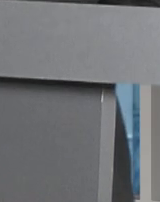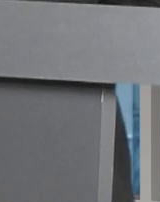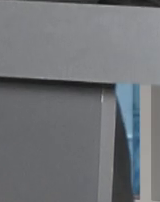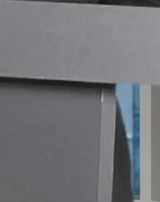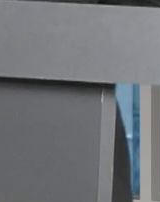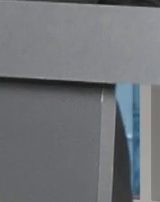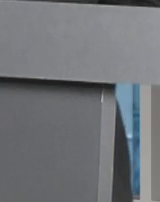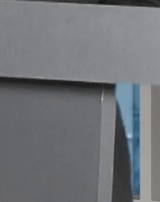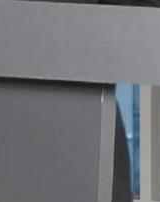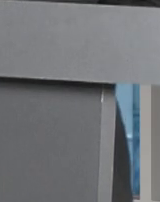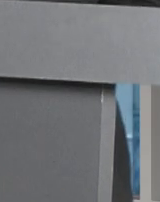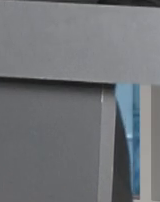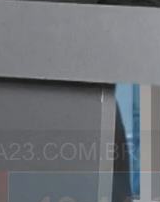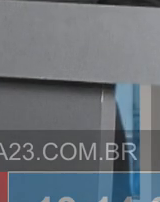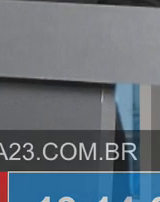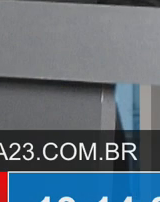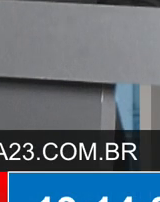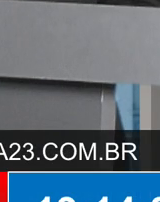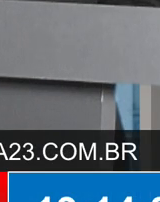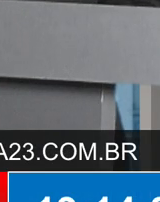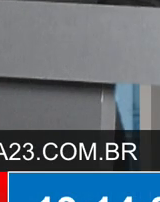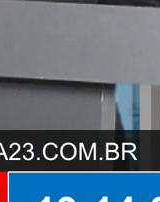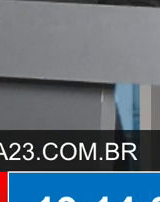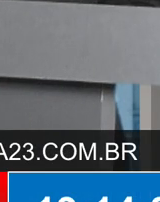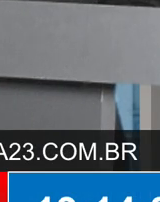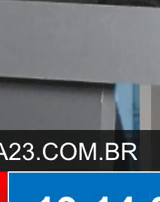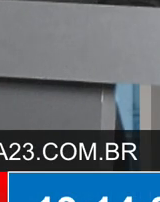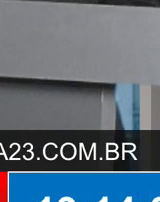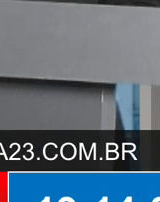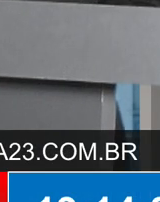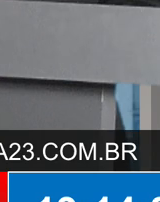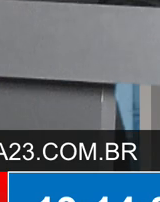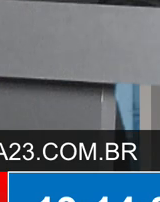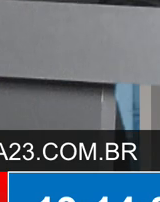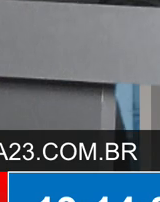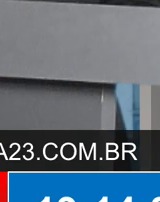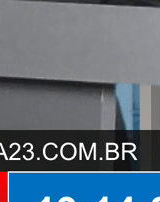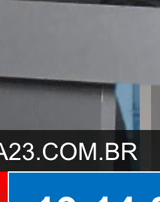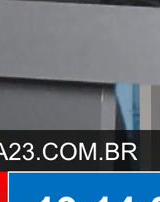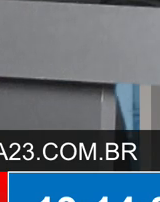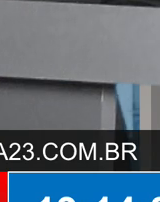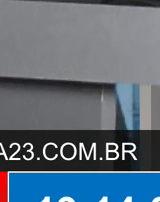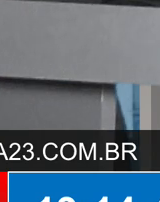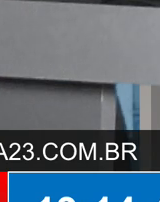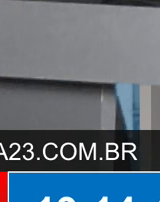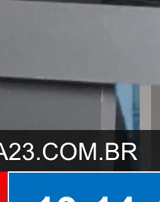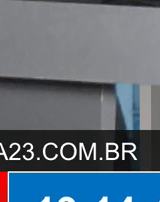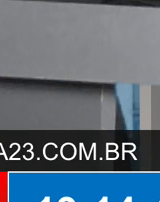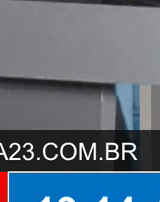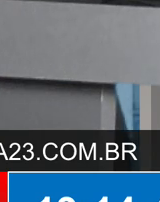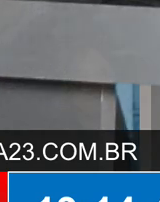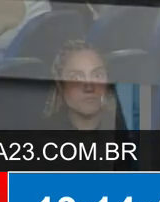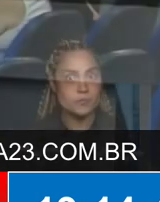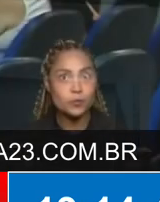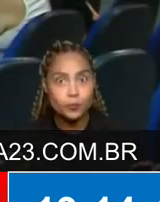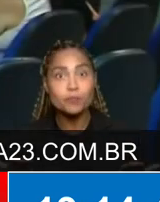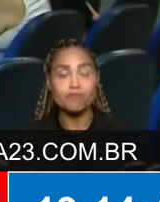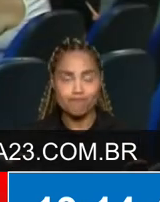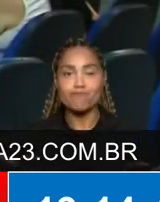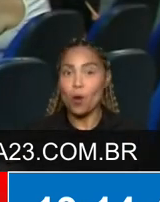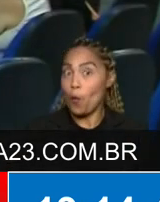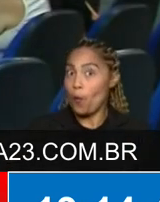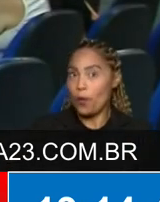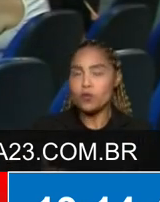Novidades em relação ao INSS. Você confere na reportagem na tela da TV que mostra você. Atualmente